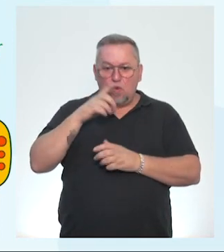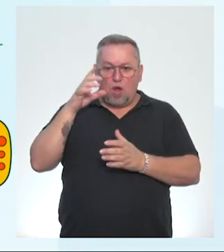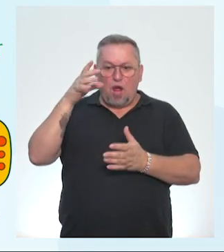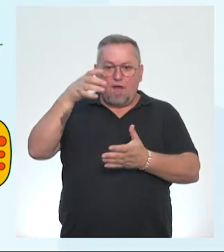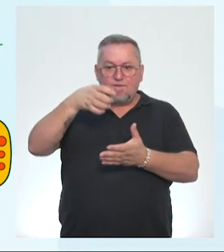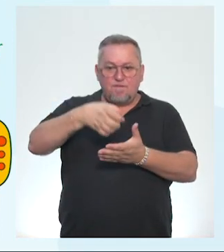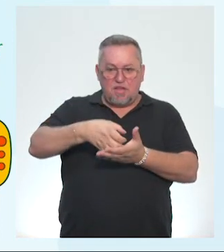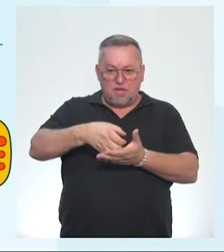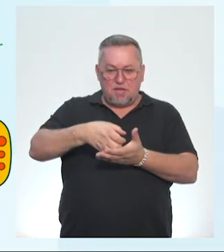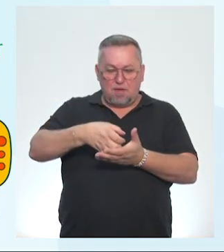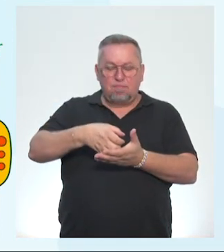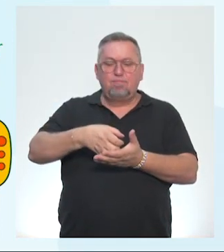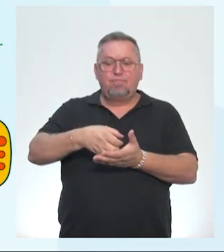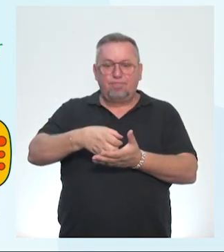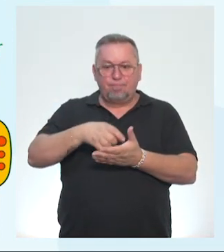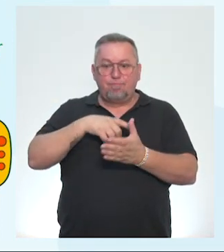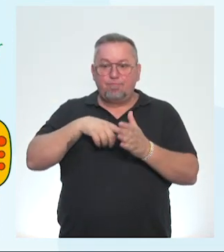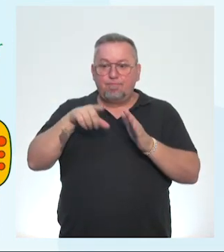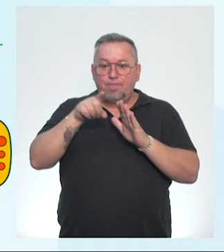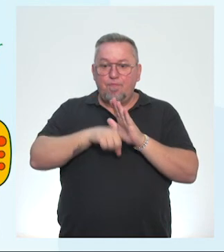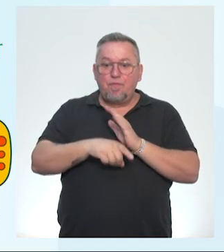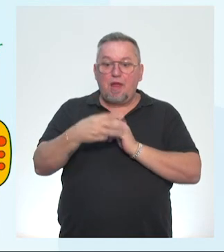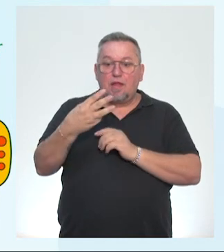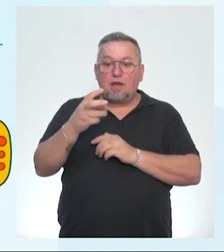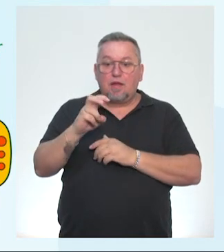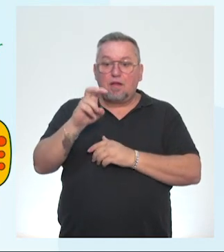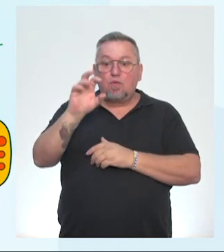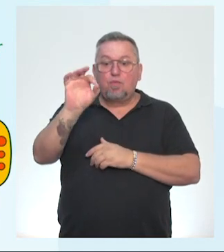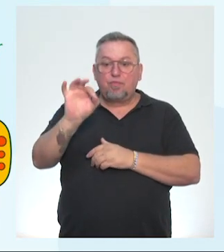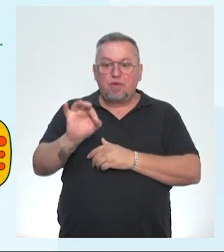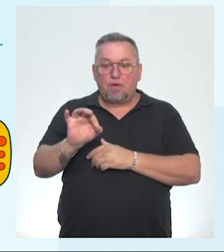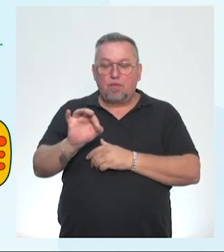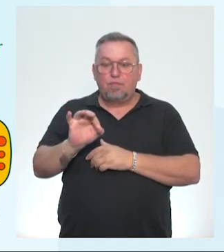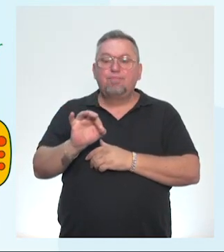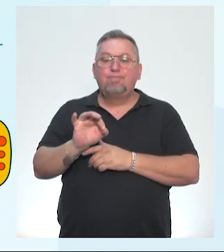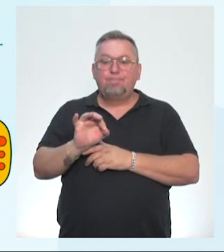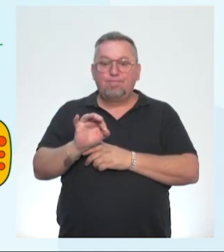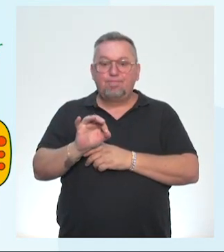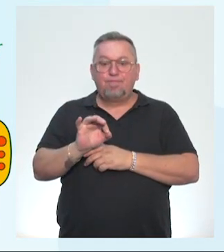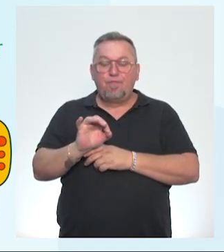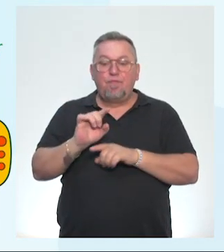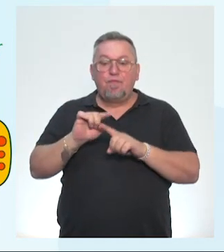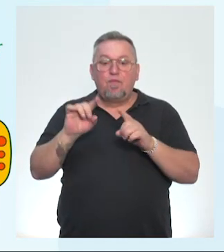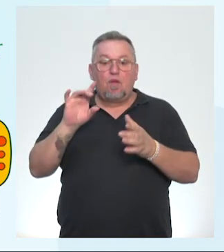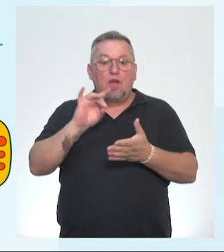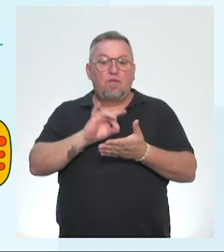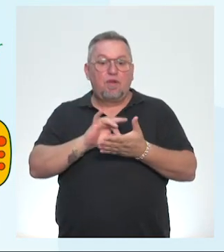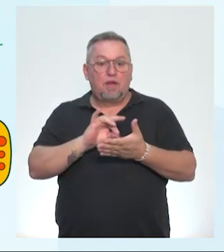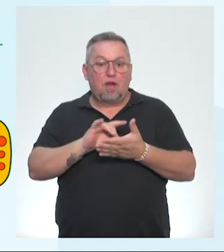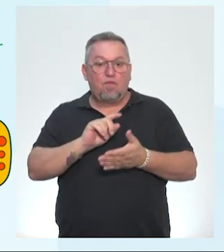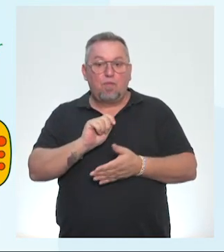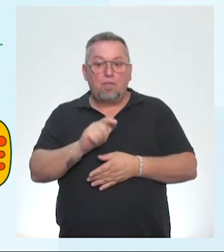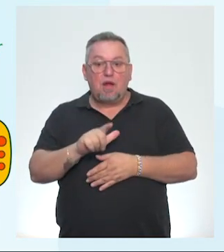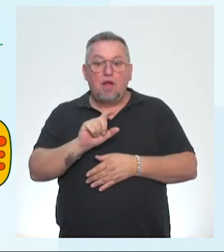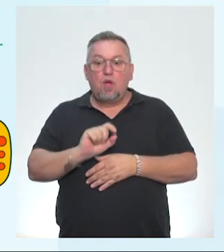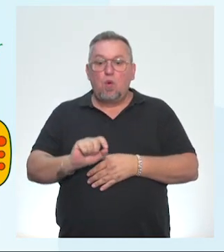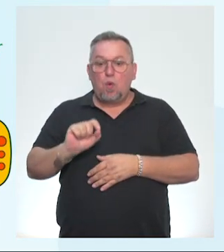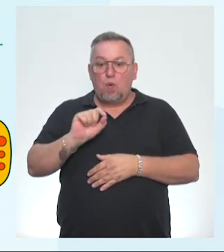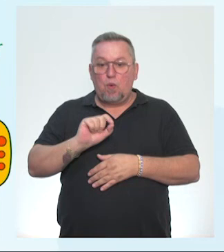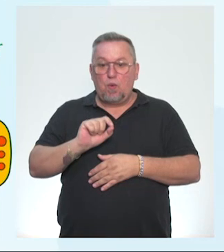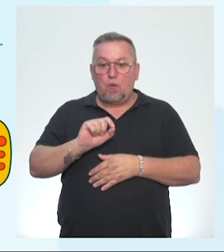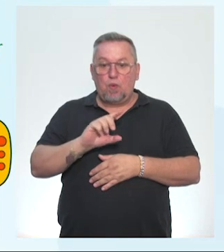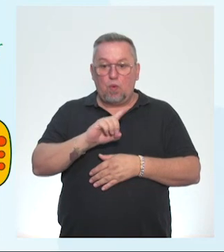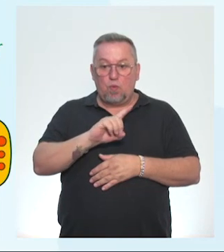à vista, tá? Existe um desconto de 35%, perfeito? Então, na realidade, o que eu vou pagar? Eu vou pagar